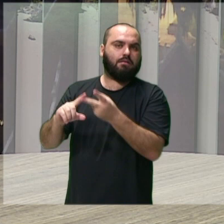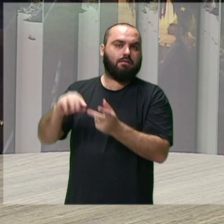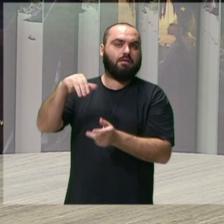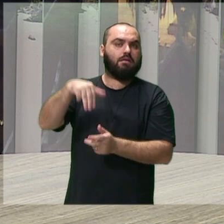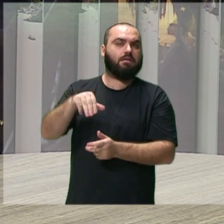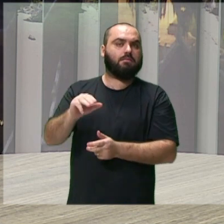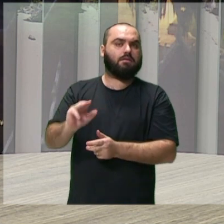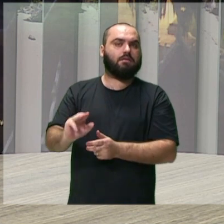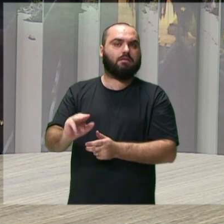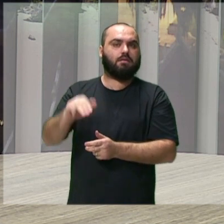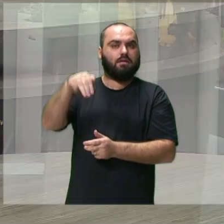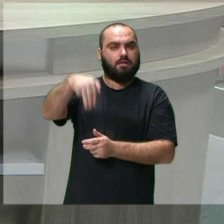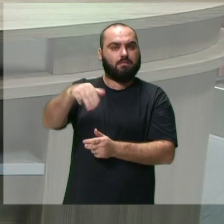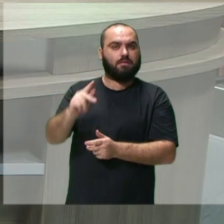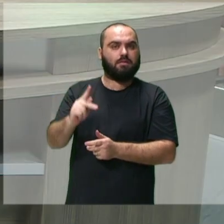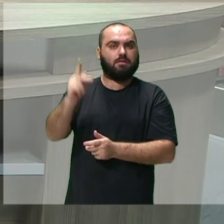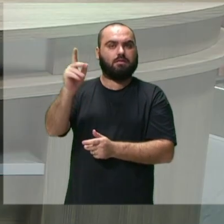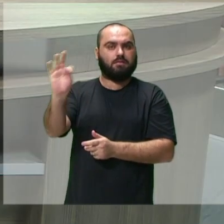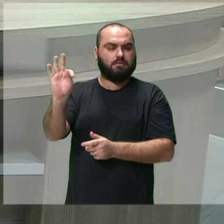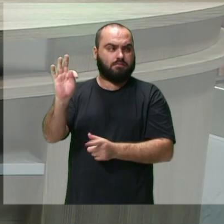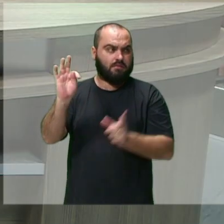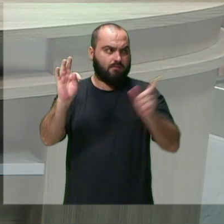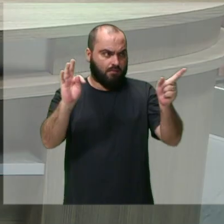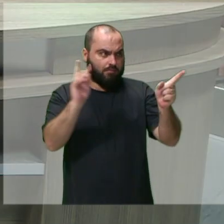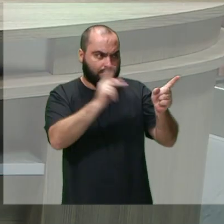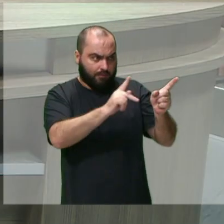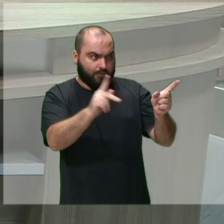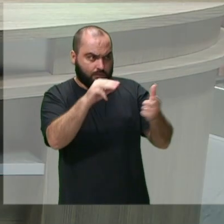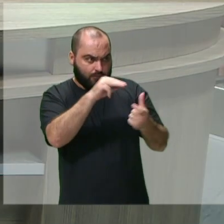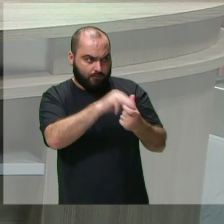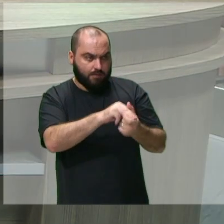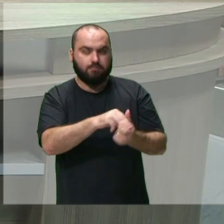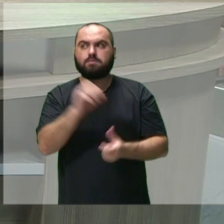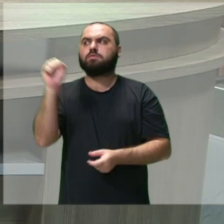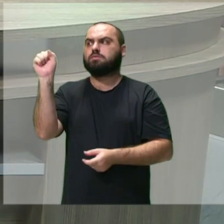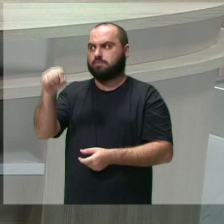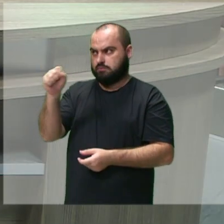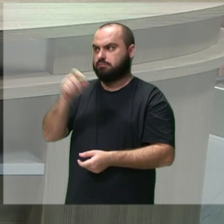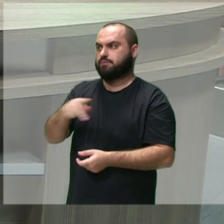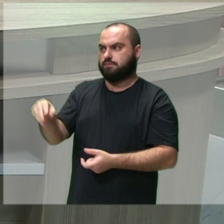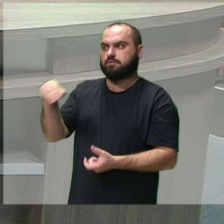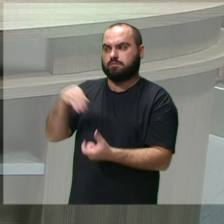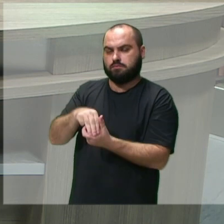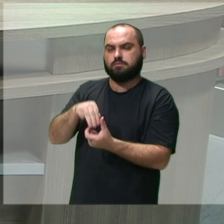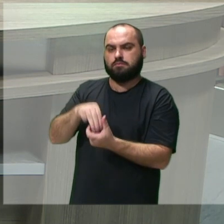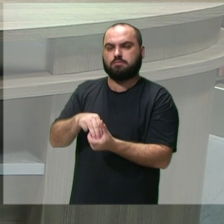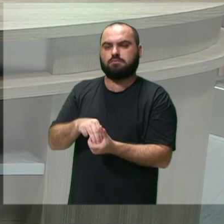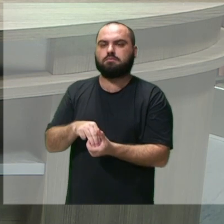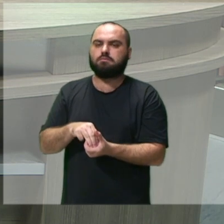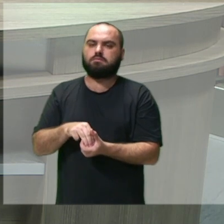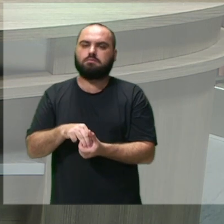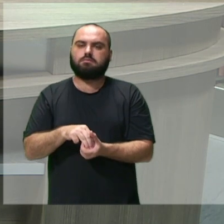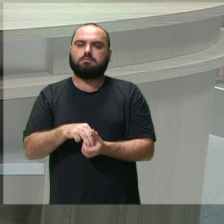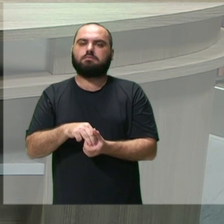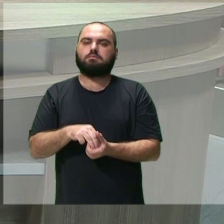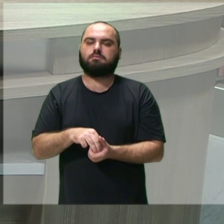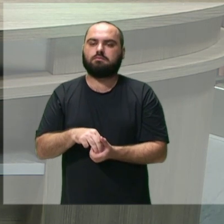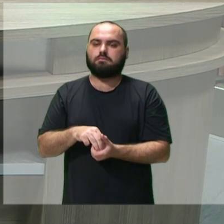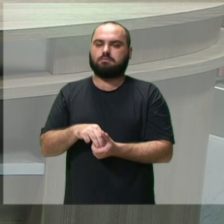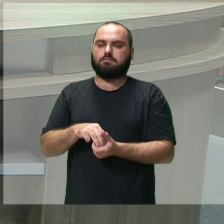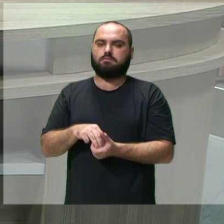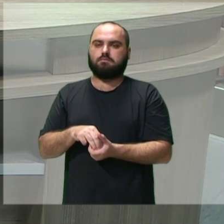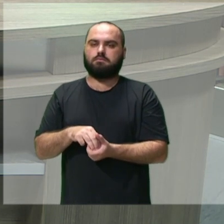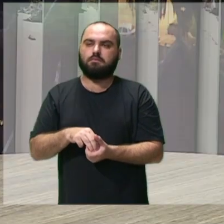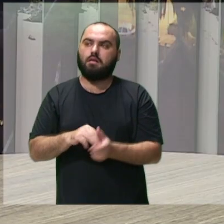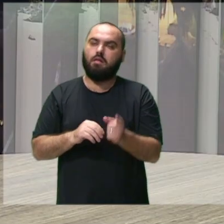enfim. Você foi professor da Univale, né? Fui professor da universidade, sim. Eu dei aula na Univale, na FEB